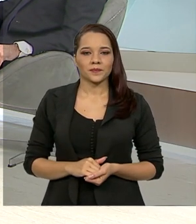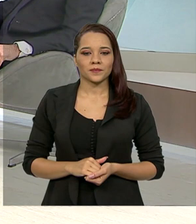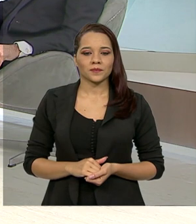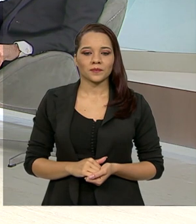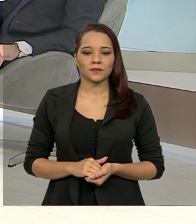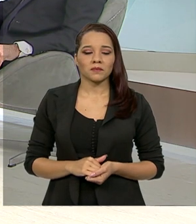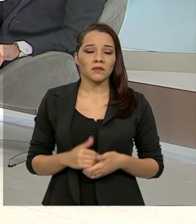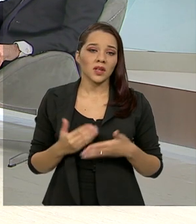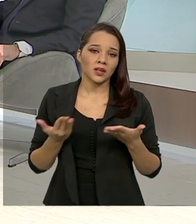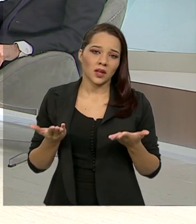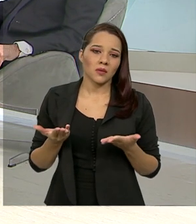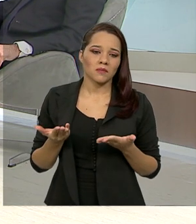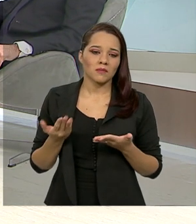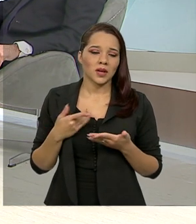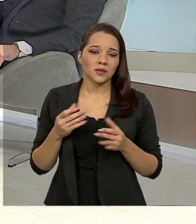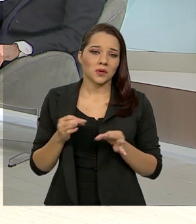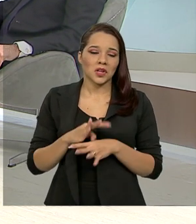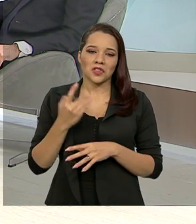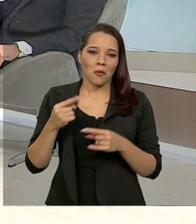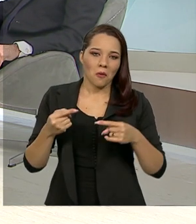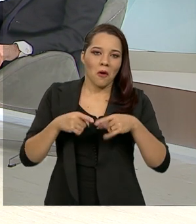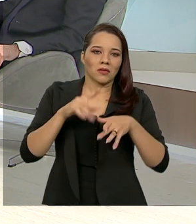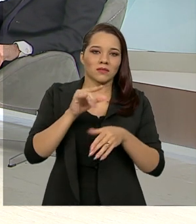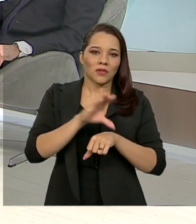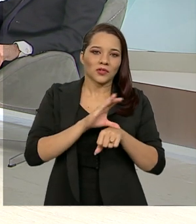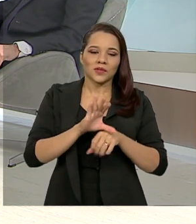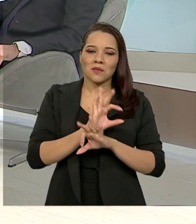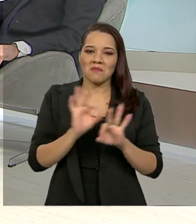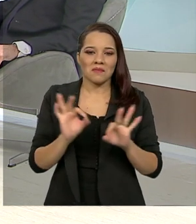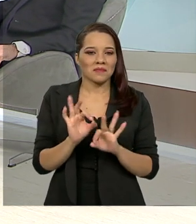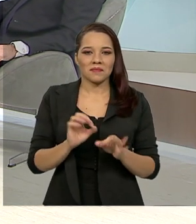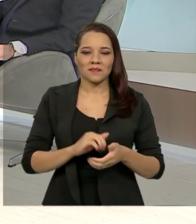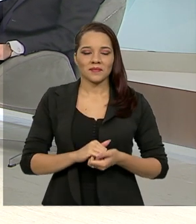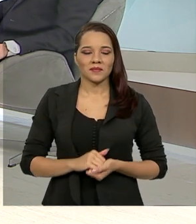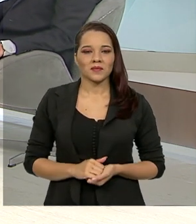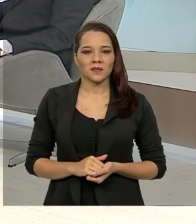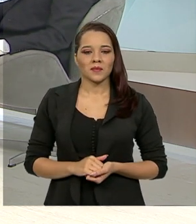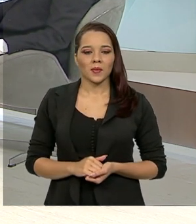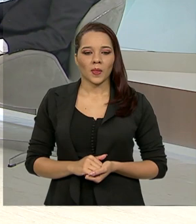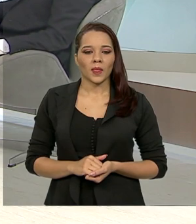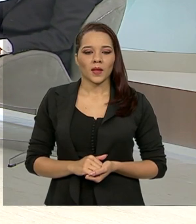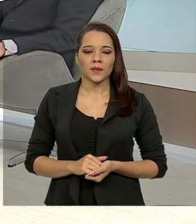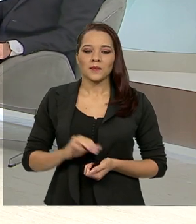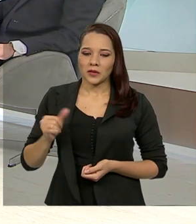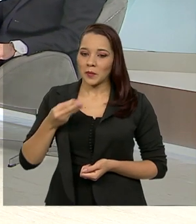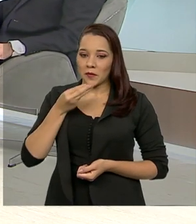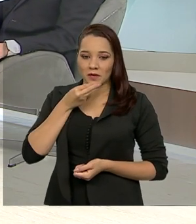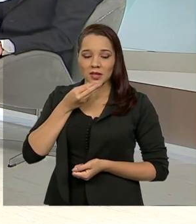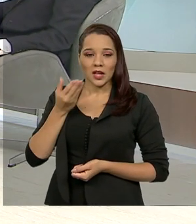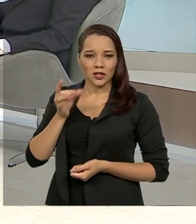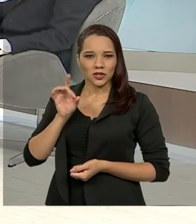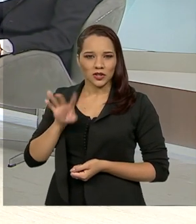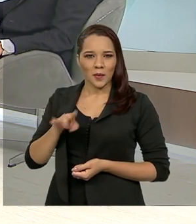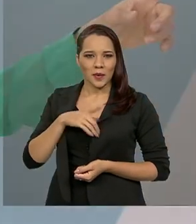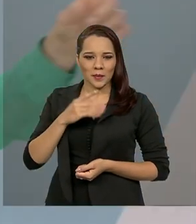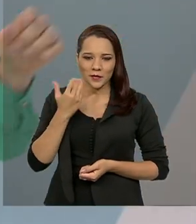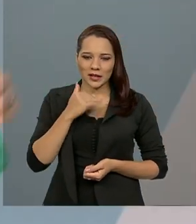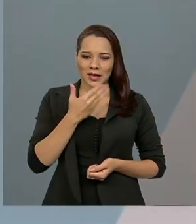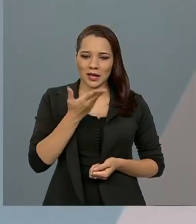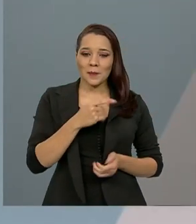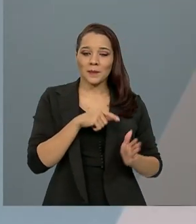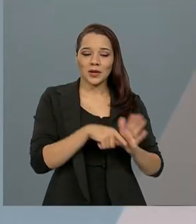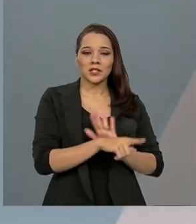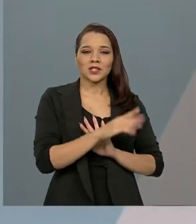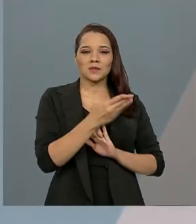tributária inicial. Mas, em conclusão, não viola o Pacto Federativo. Ainda pegando, posso aproveitar, claro. Paulo, só para pegar o gancho aqui, para pedir